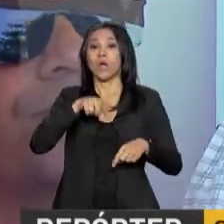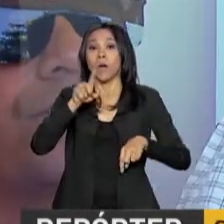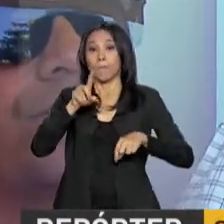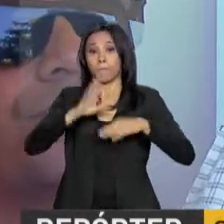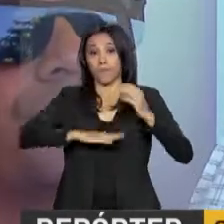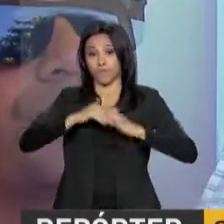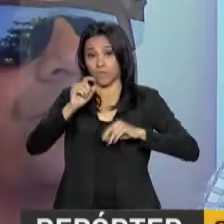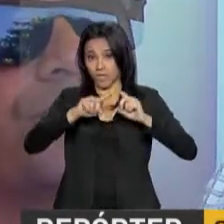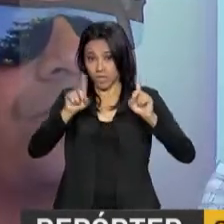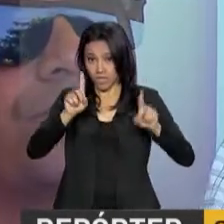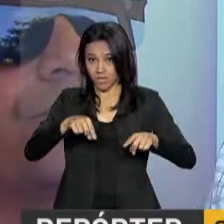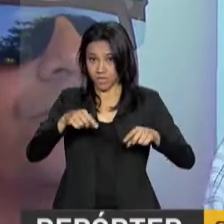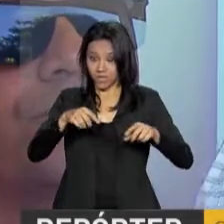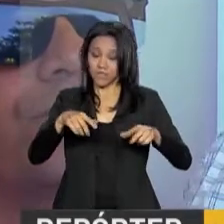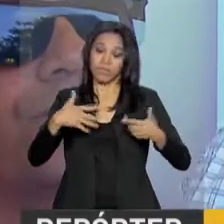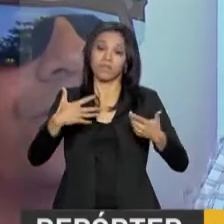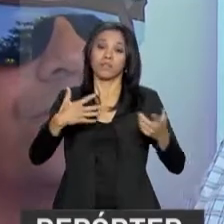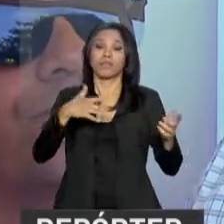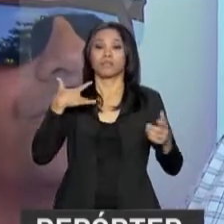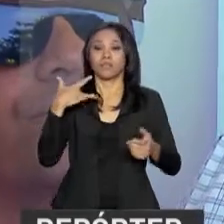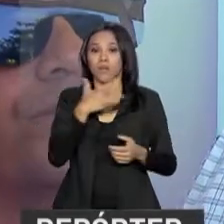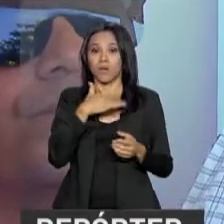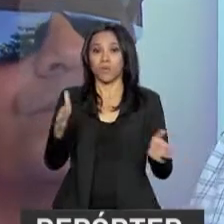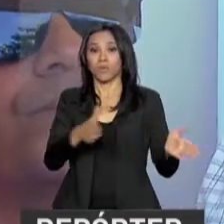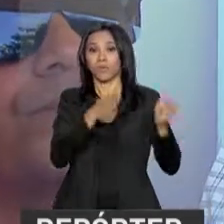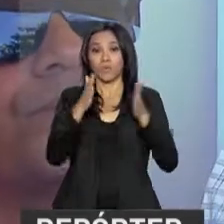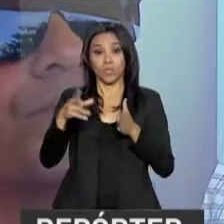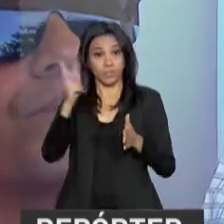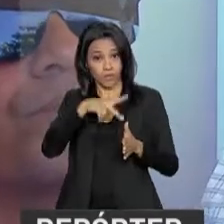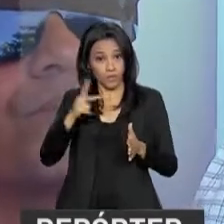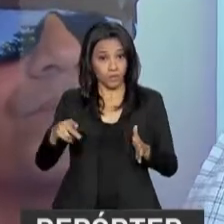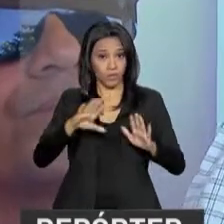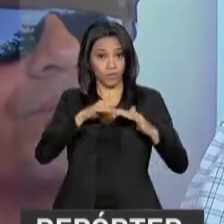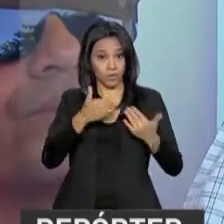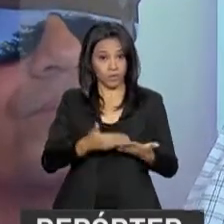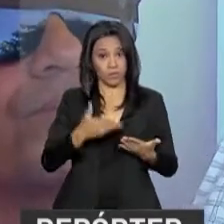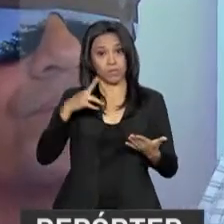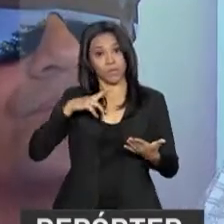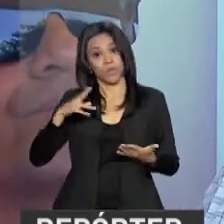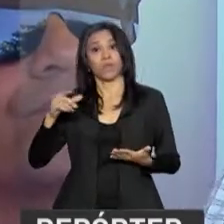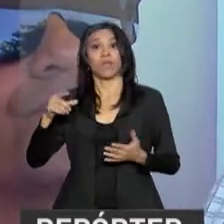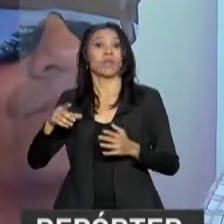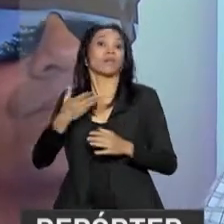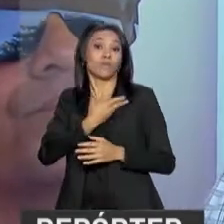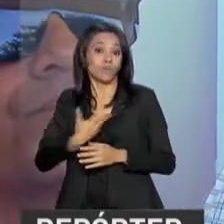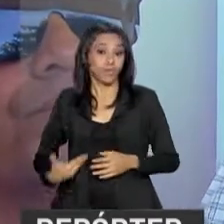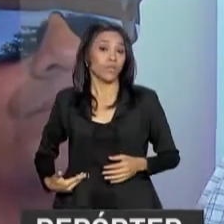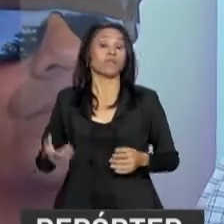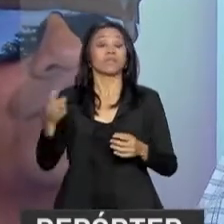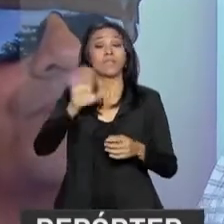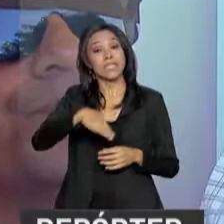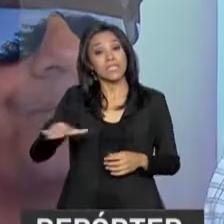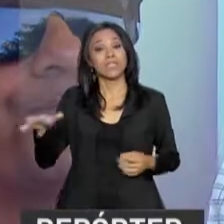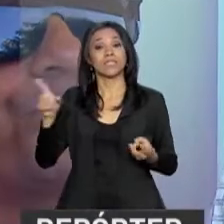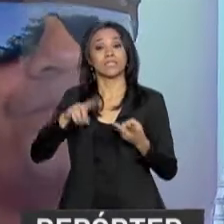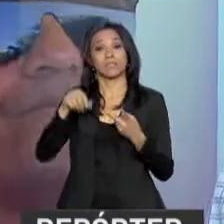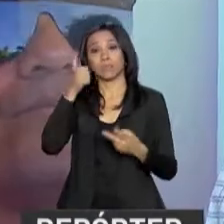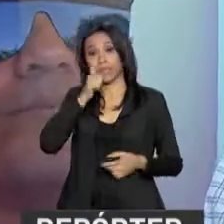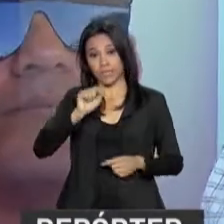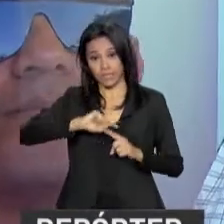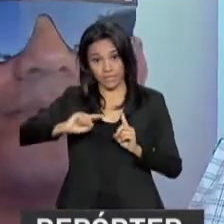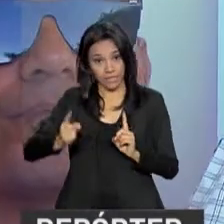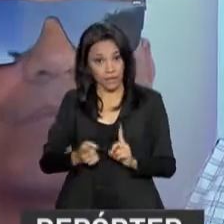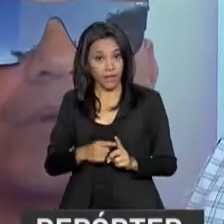saúde, os professores da rede pública e da rede privada, as crianças, as mulheres grávidas, aquelas que